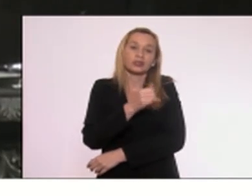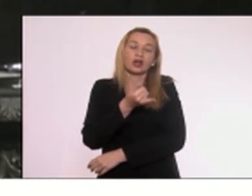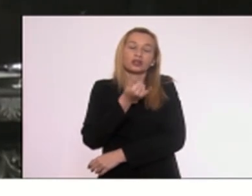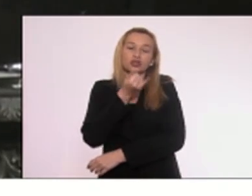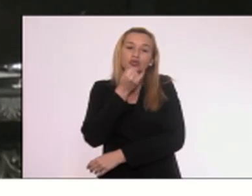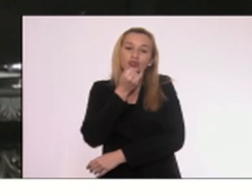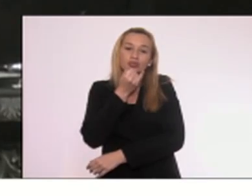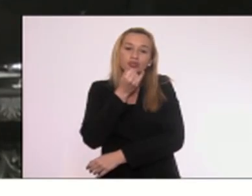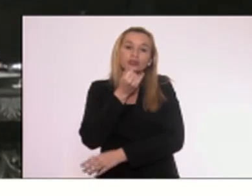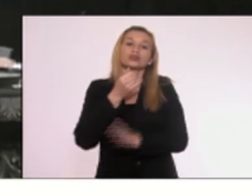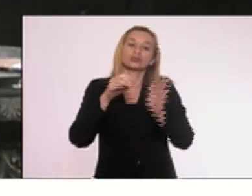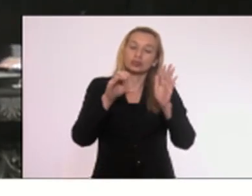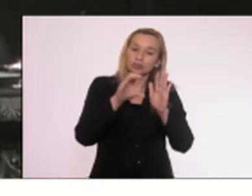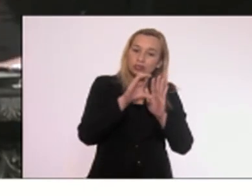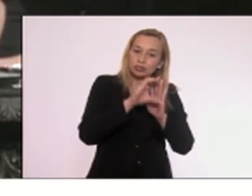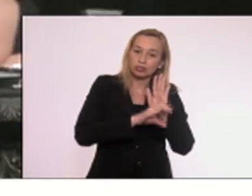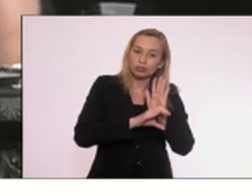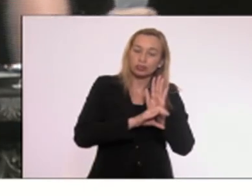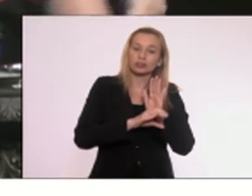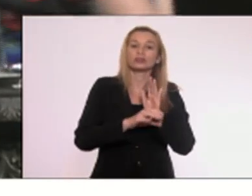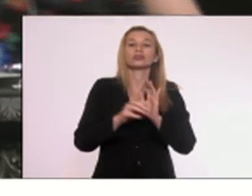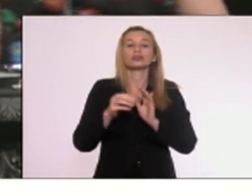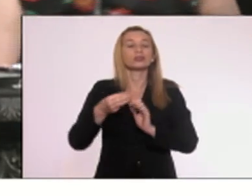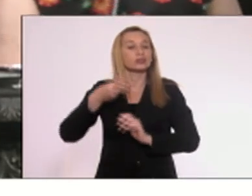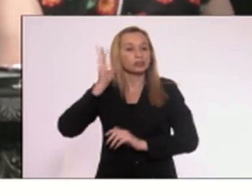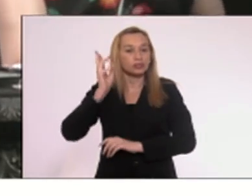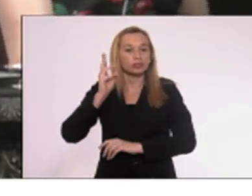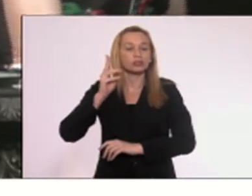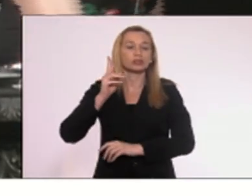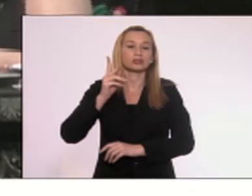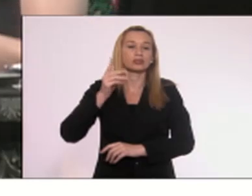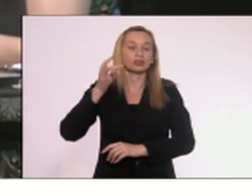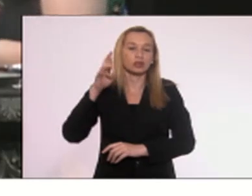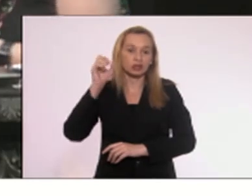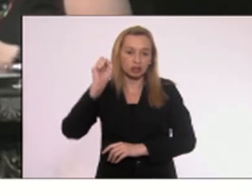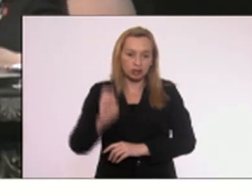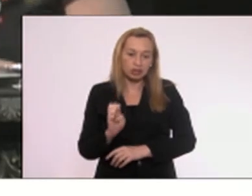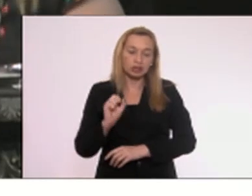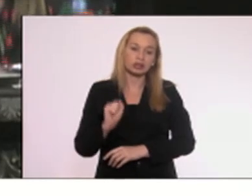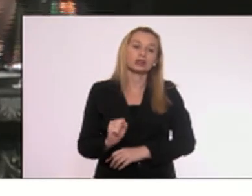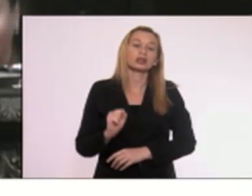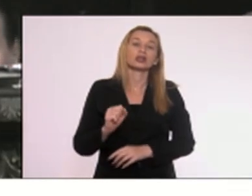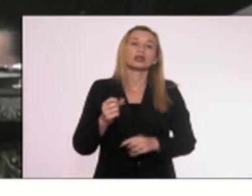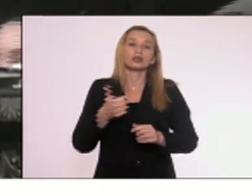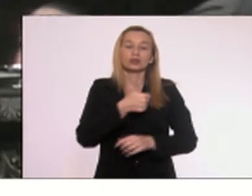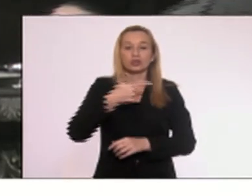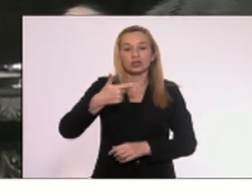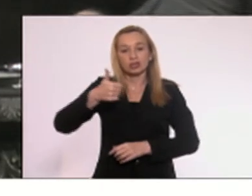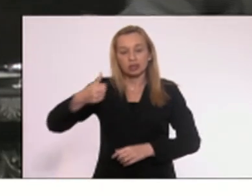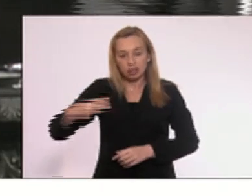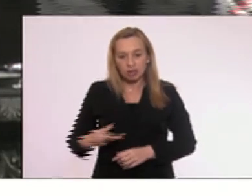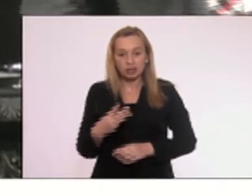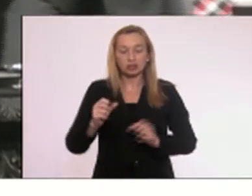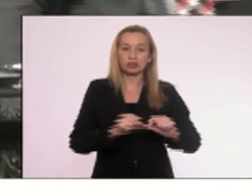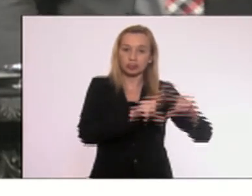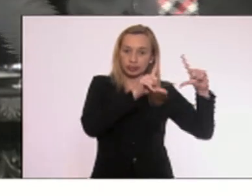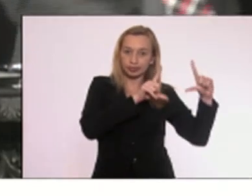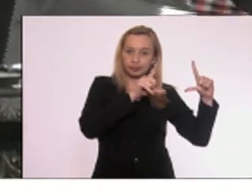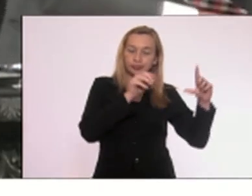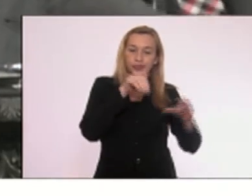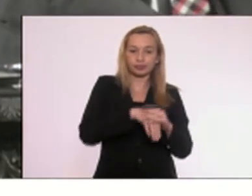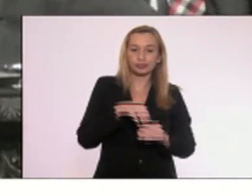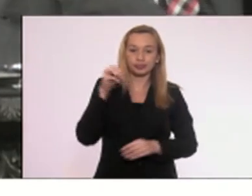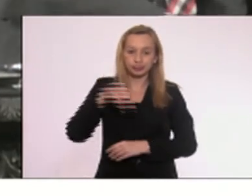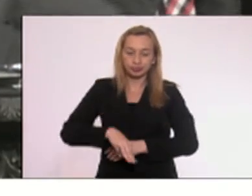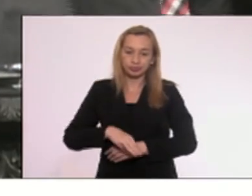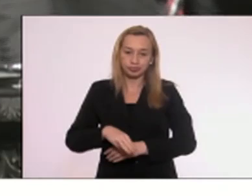aglutinando enfermeira Rejane, Valdec e Anderson. Então, vamos começar pela primeira, pela 213, votando no painel, votando sim, aprova o